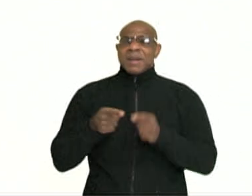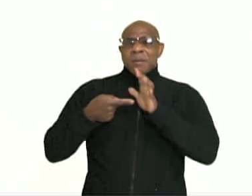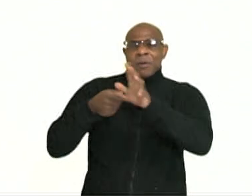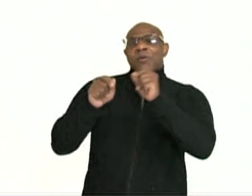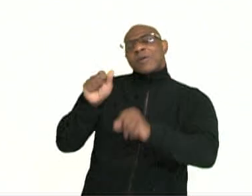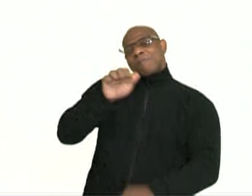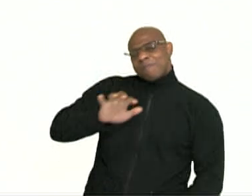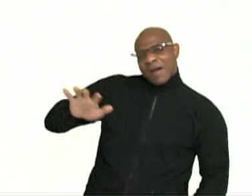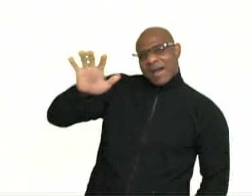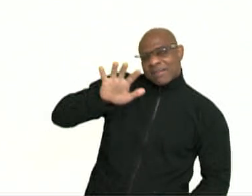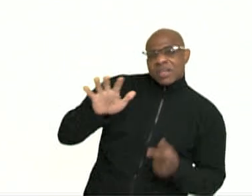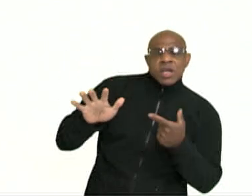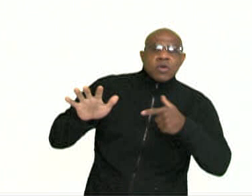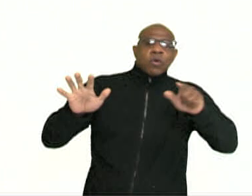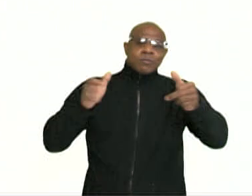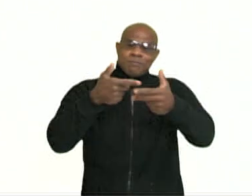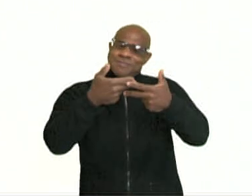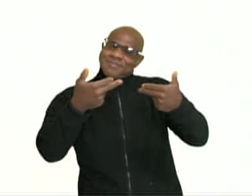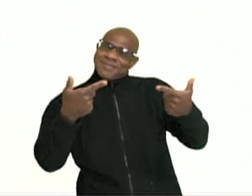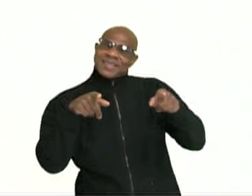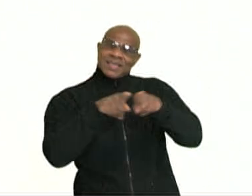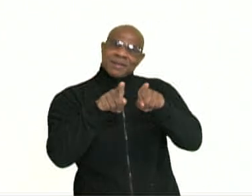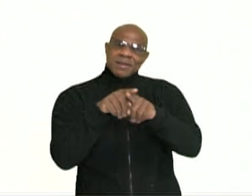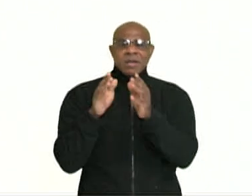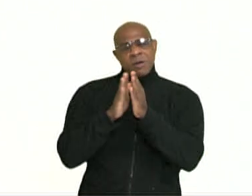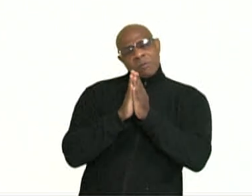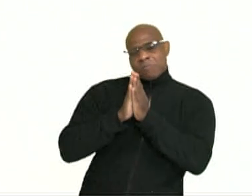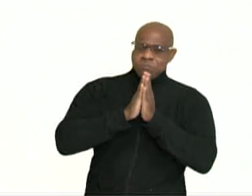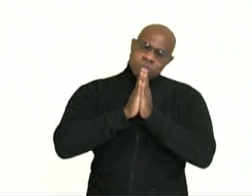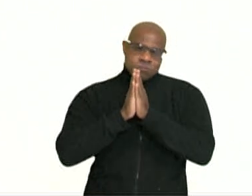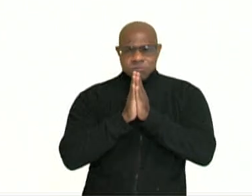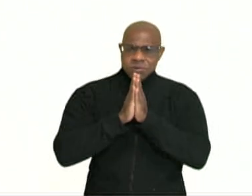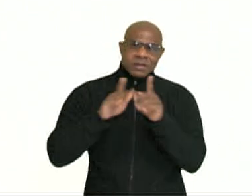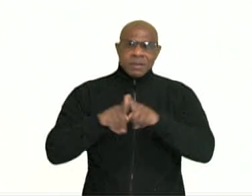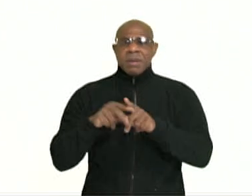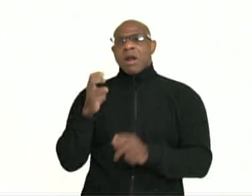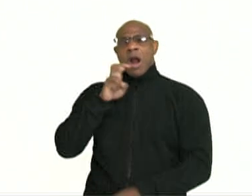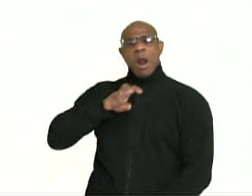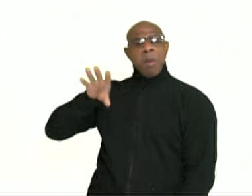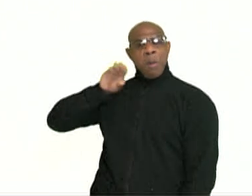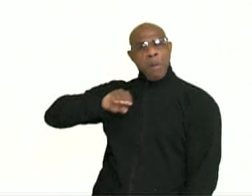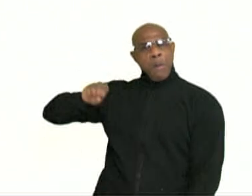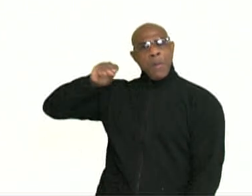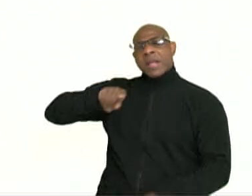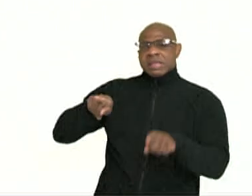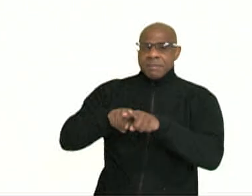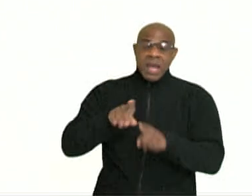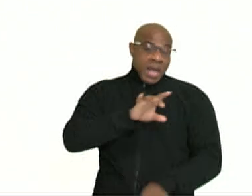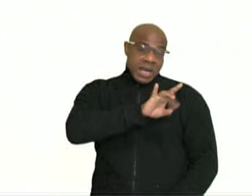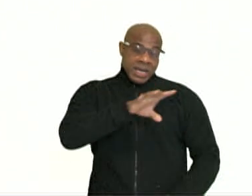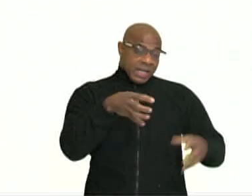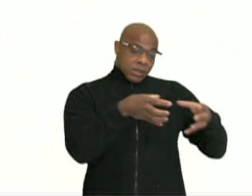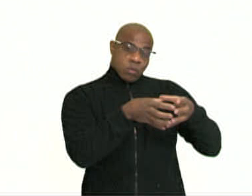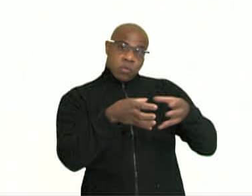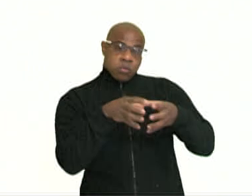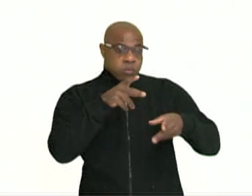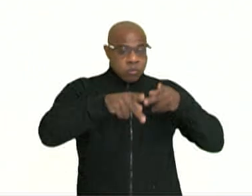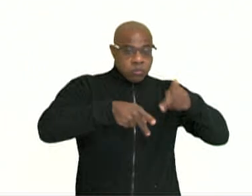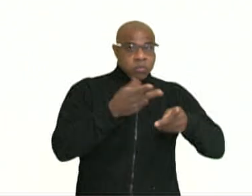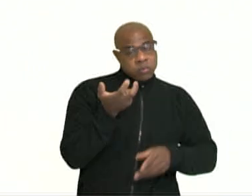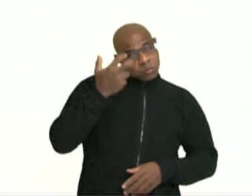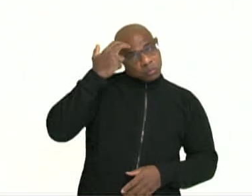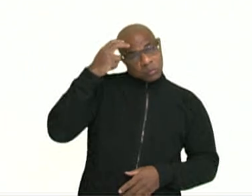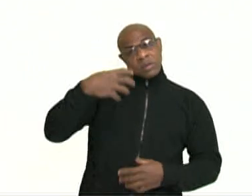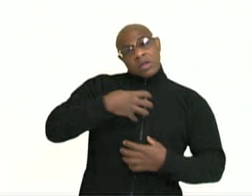imagens, ou outros elementos, bonecos, ou através da oralidade. Cada cultura vai desenvolver a sua forma de contar